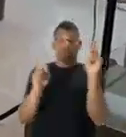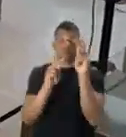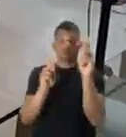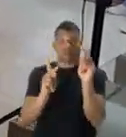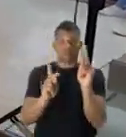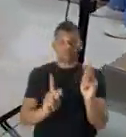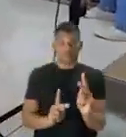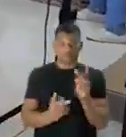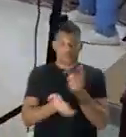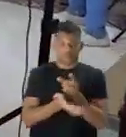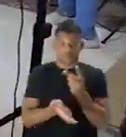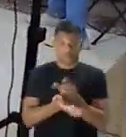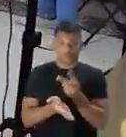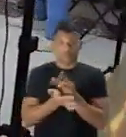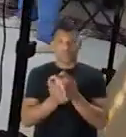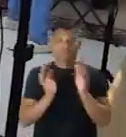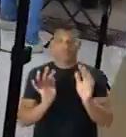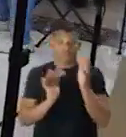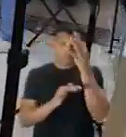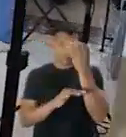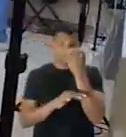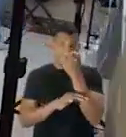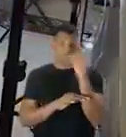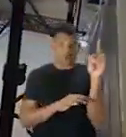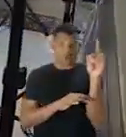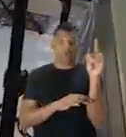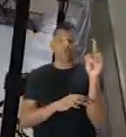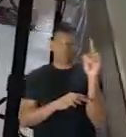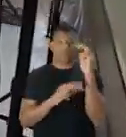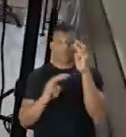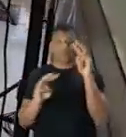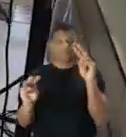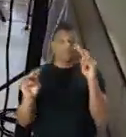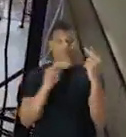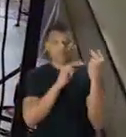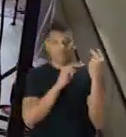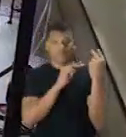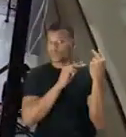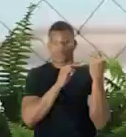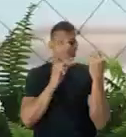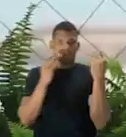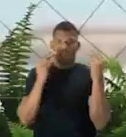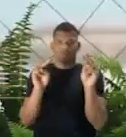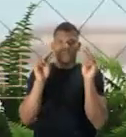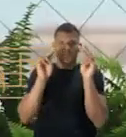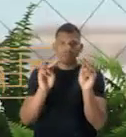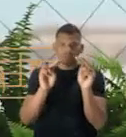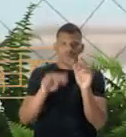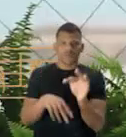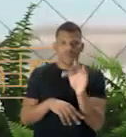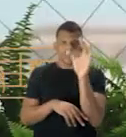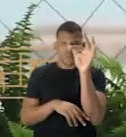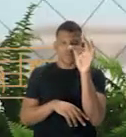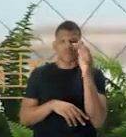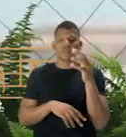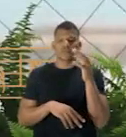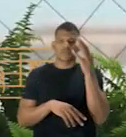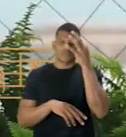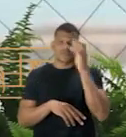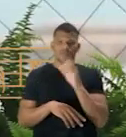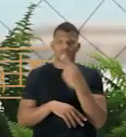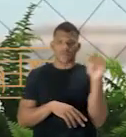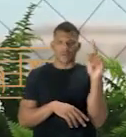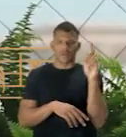vaga da maré vai trazer a paz, manter acesa a fé e não olhar